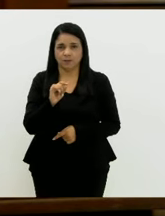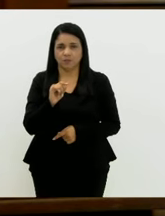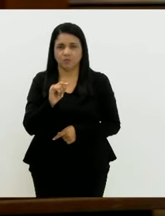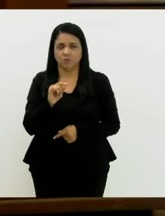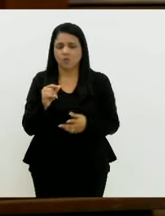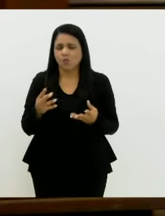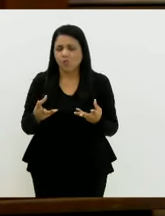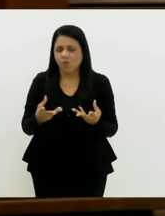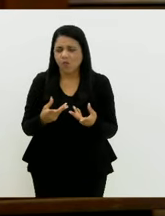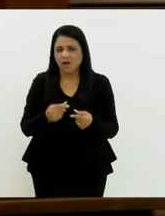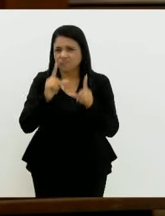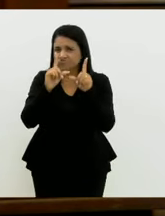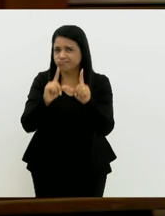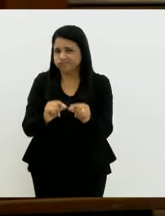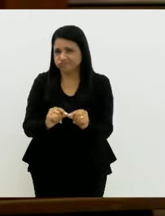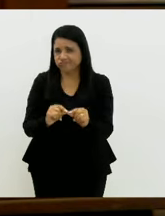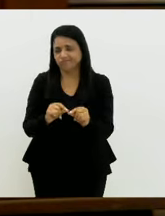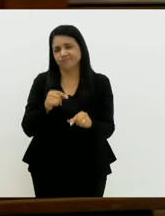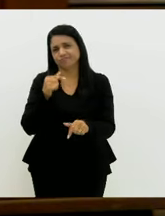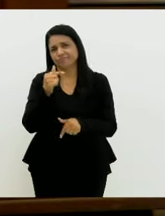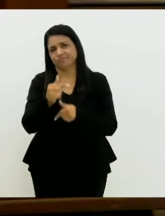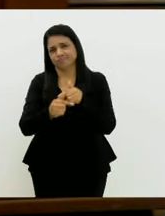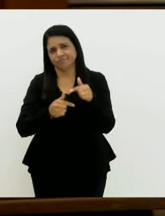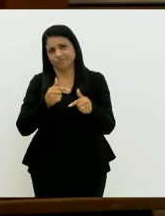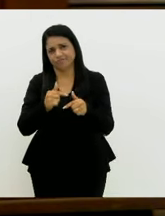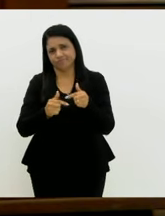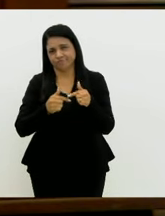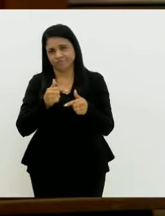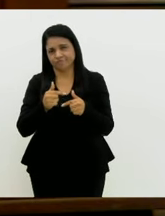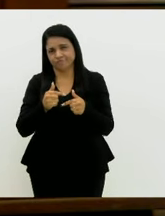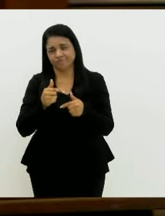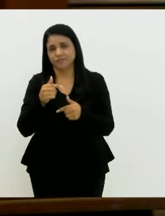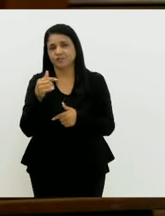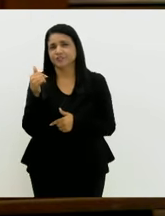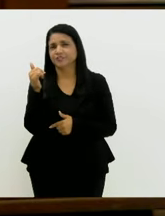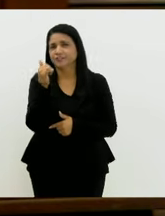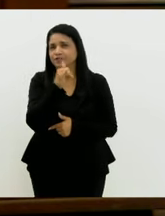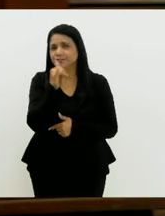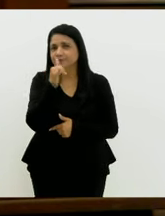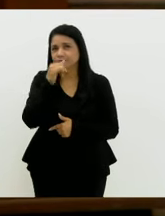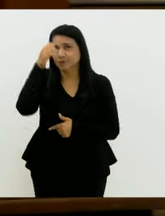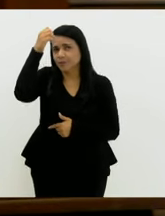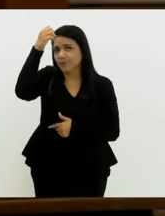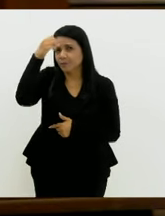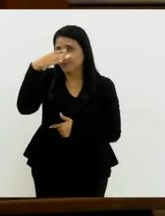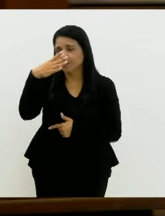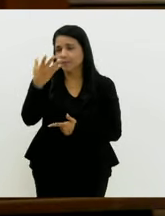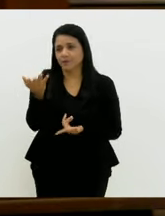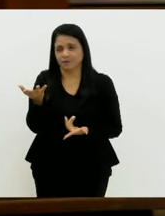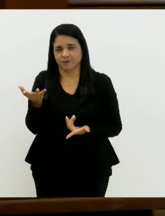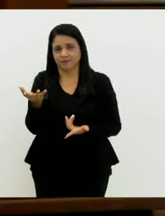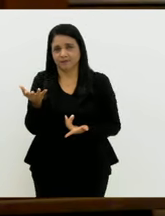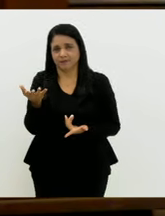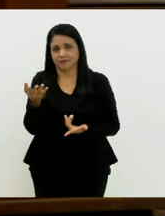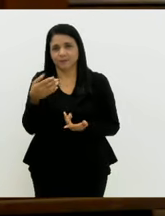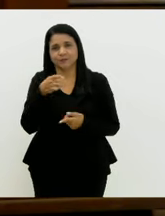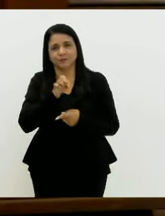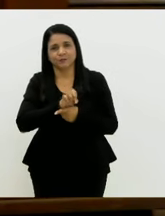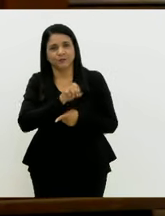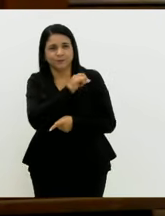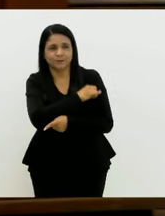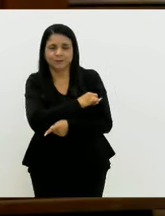qualidade dos serviços de fornecimento de energia elétrica no nosso estado, deputado Marcelo